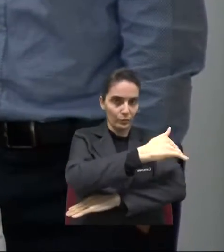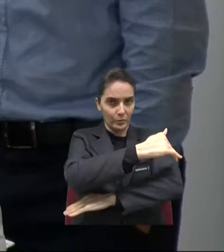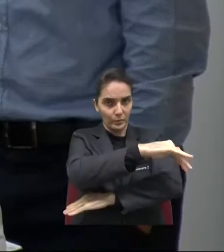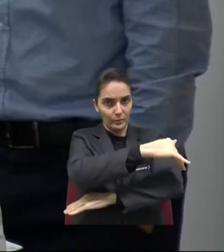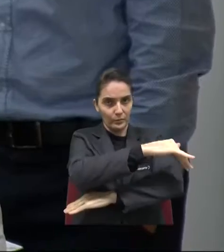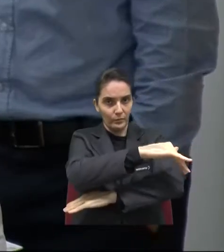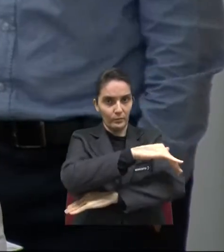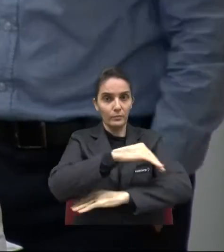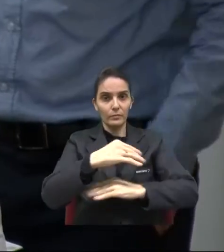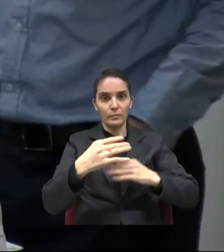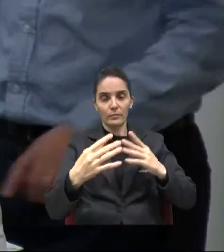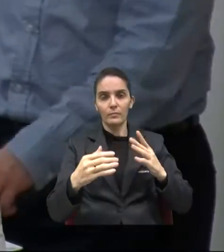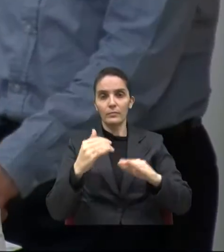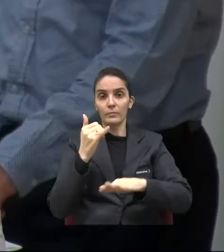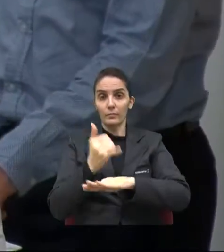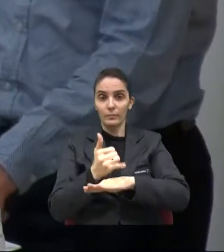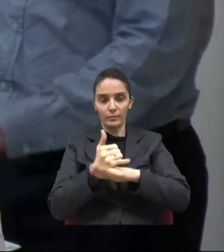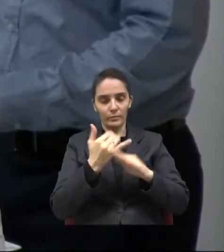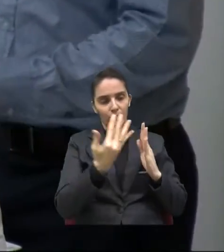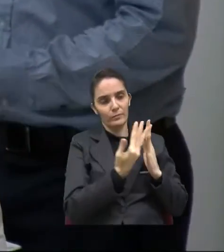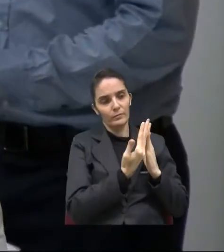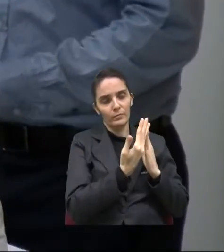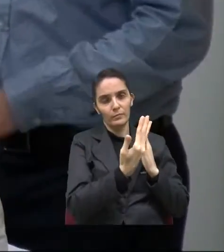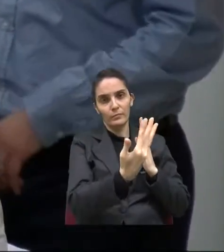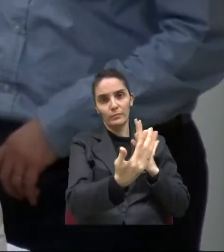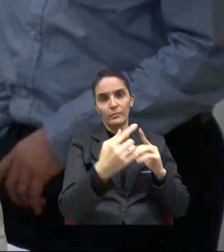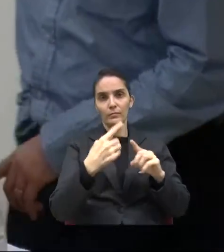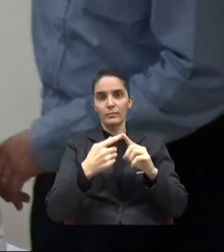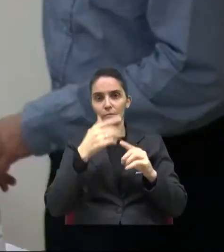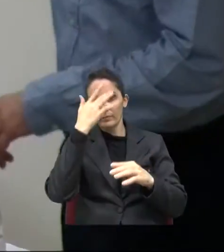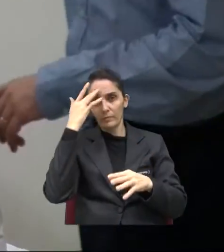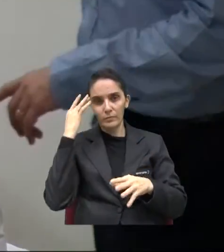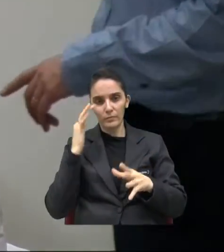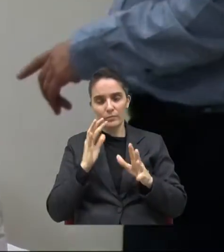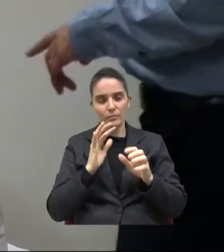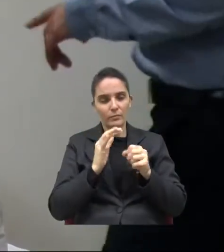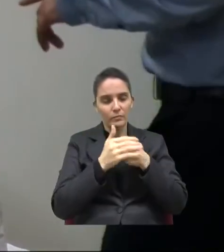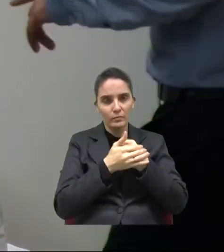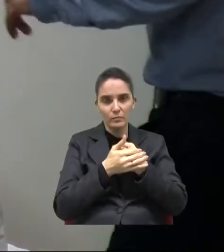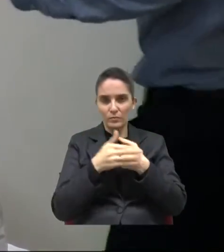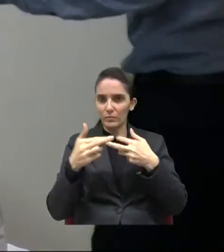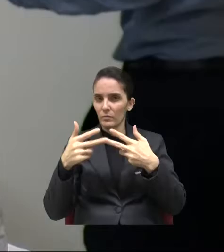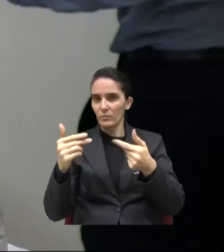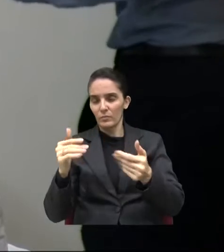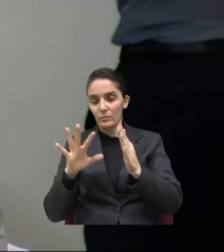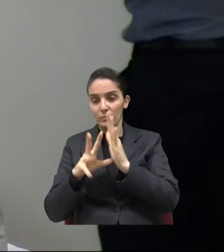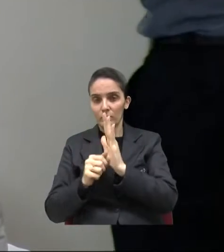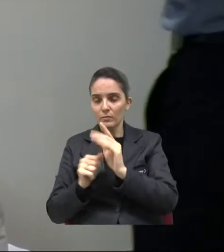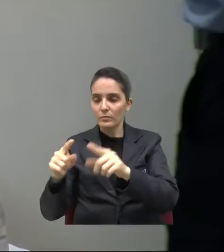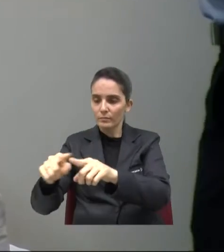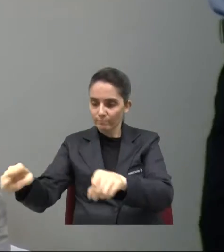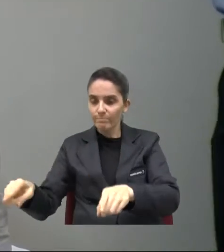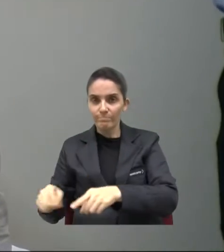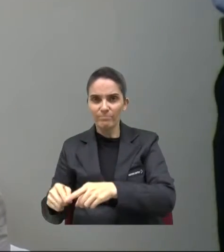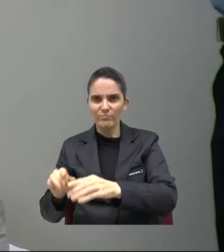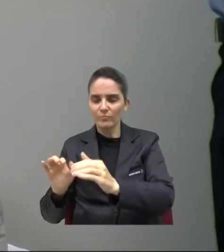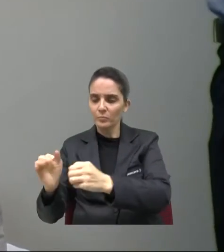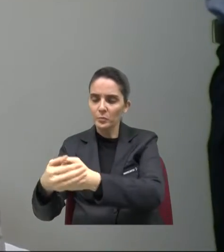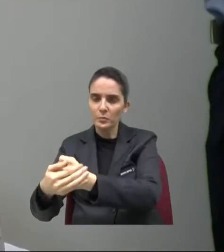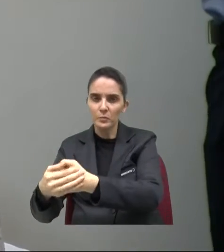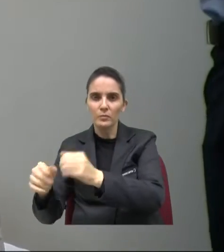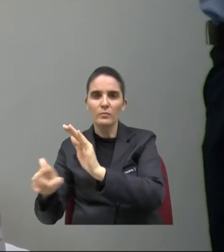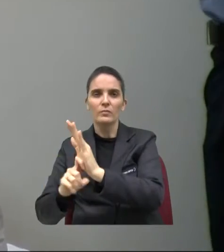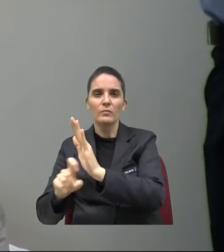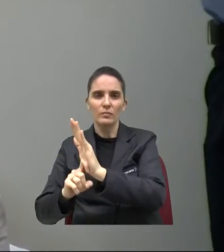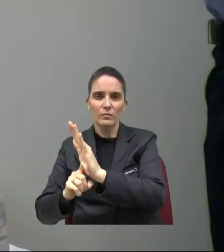Fechei até com ferro lá, os caras abriram, eles escondem as coisas roubadas, ou vai lá esconder droga, de repente